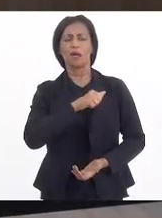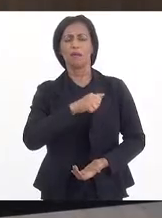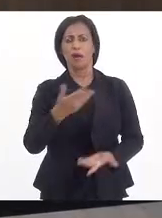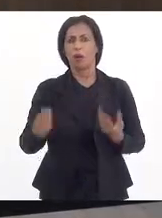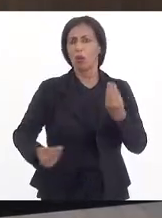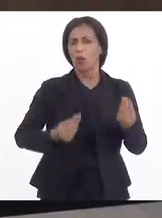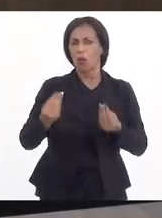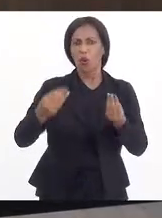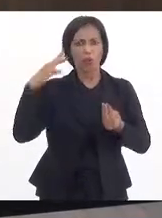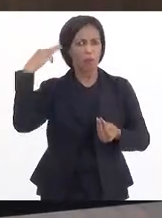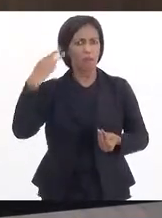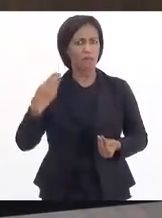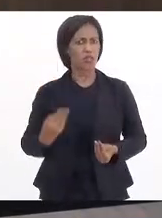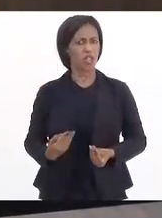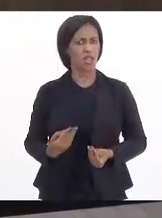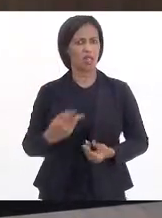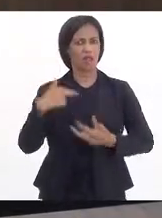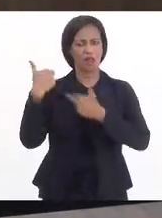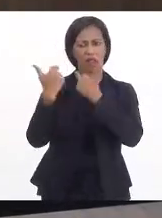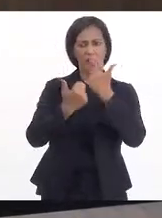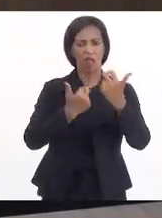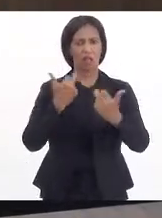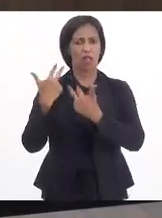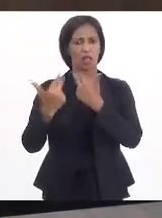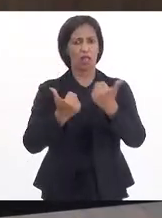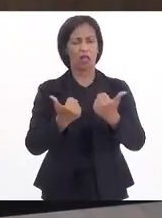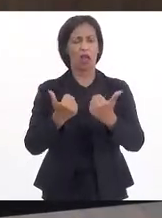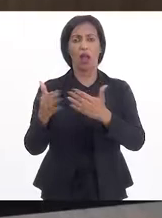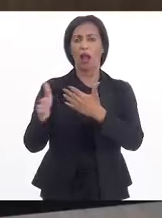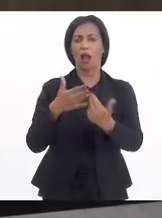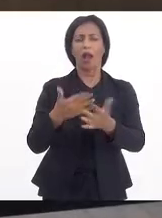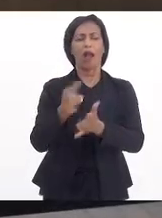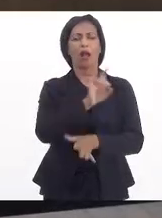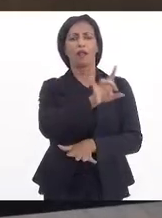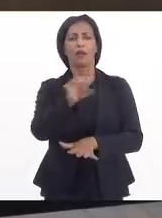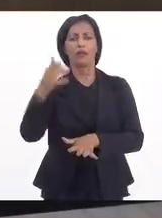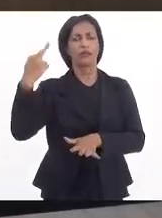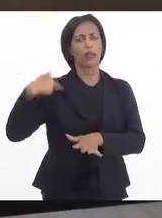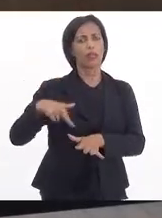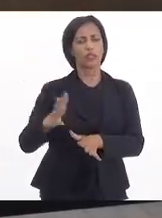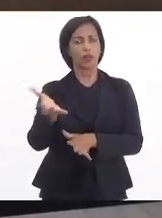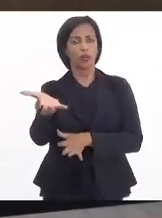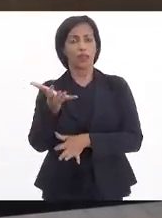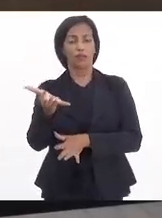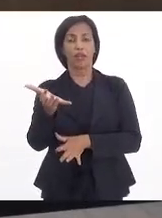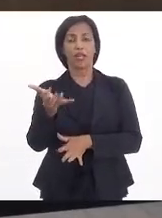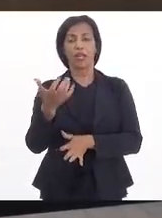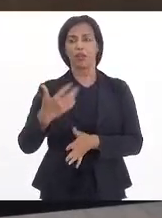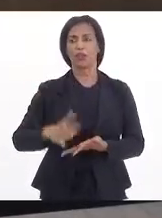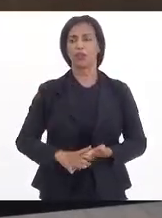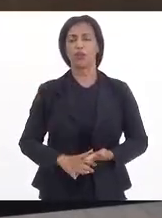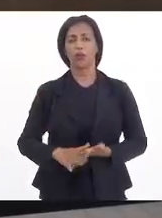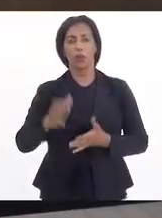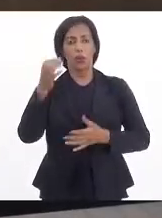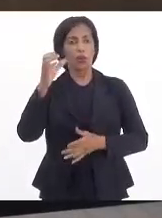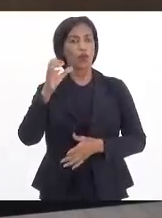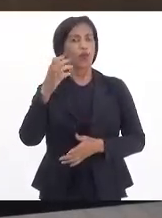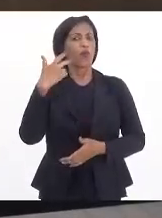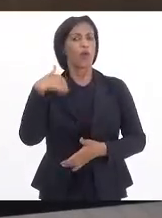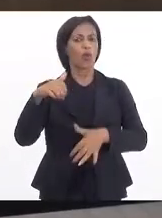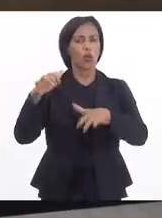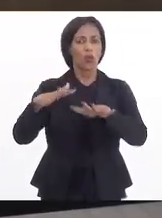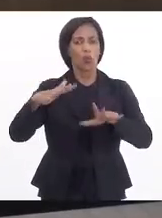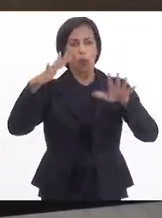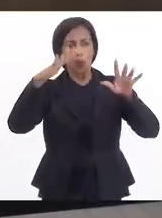ser hipócrita aqui eu acho que todos nós temos direito de ter a religião que quer é culto ala